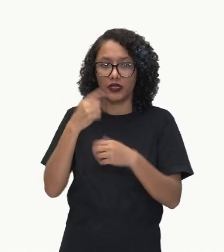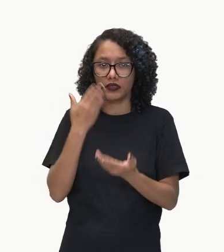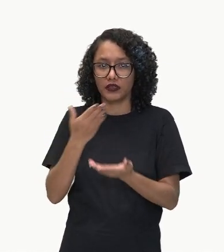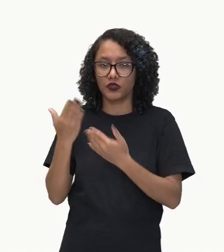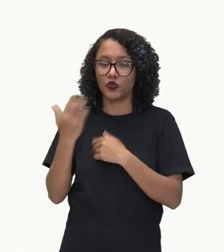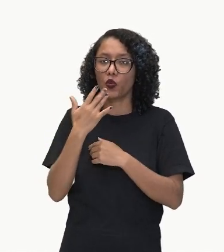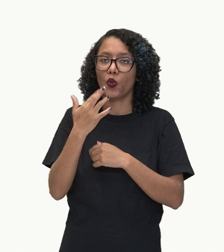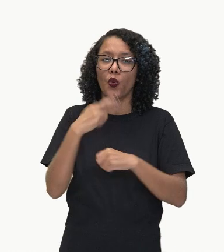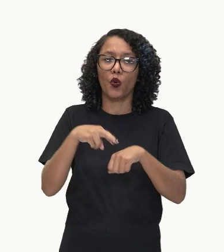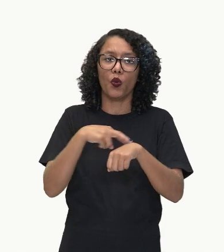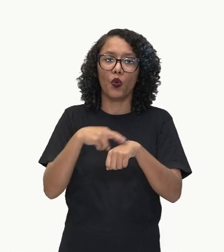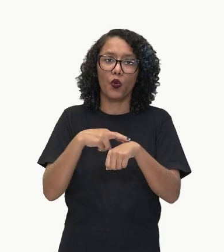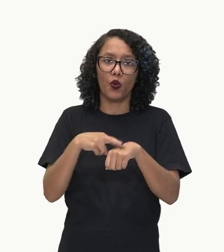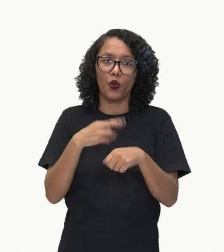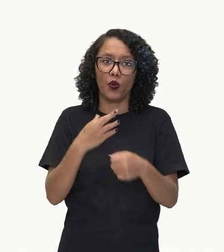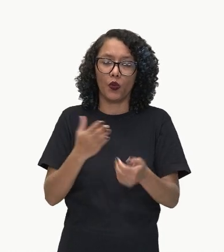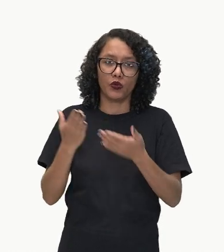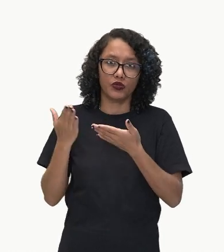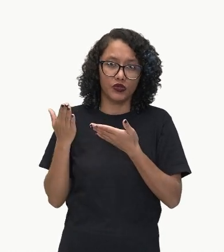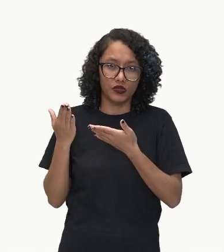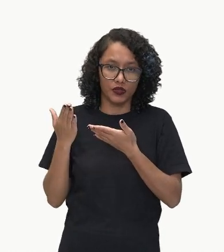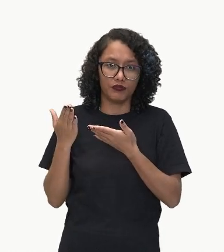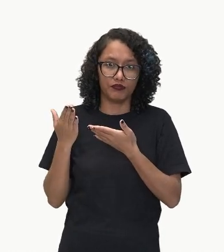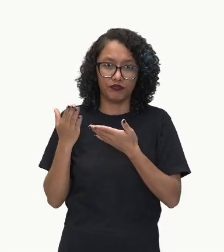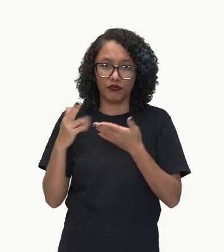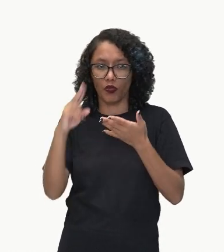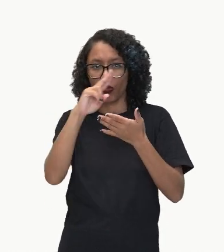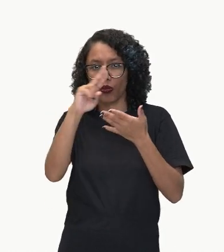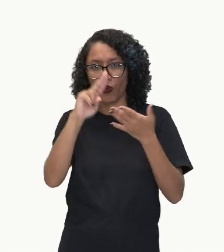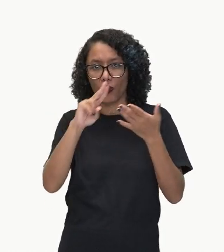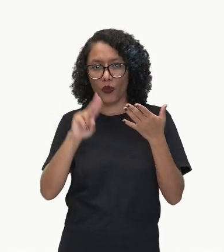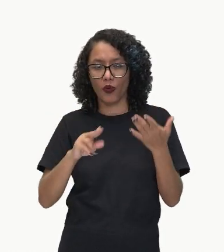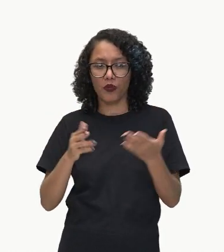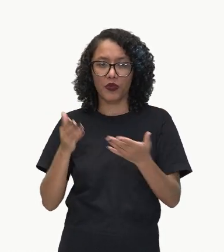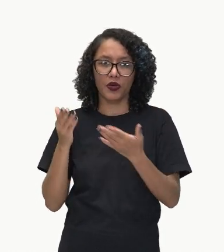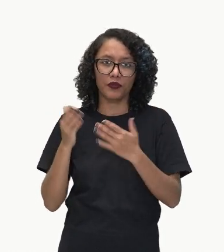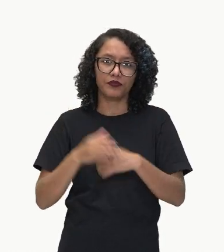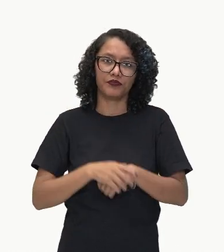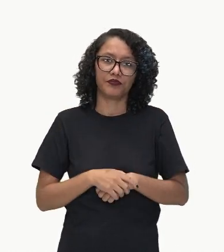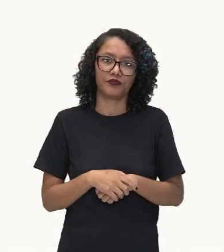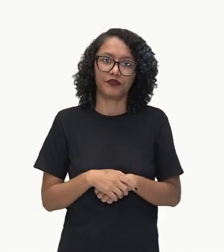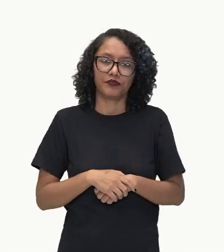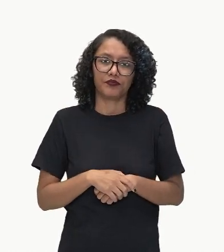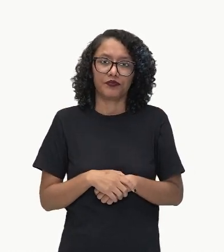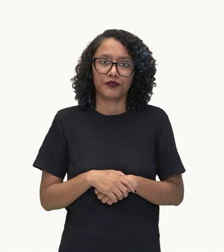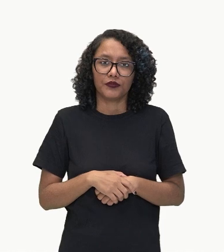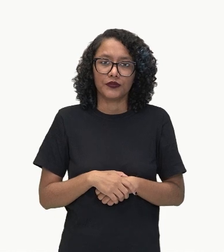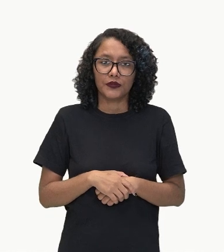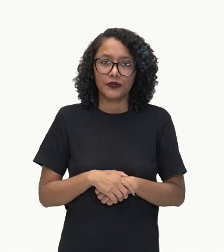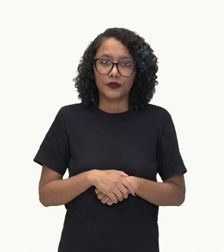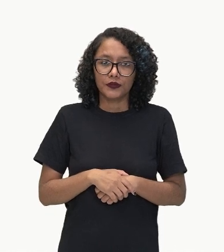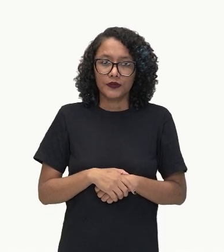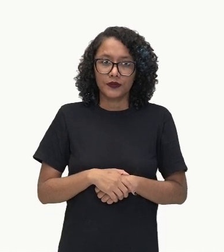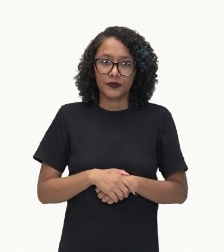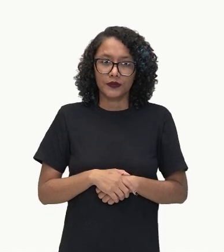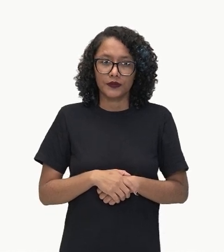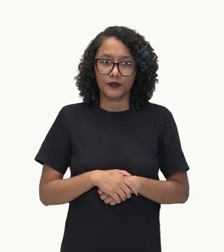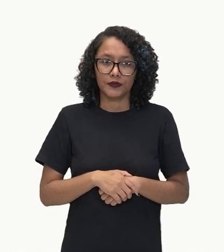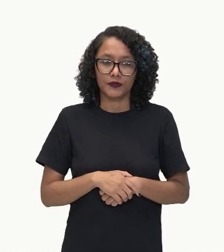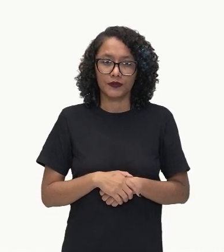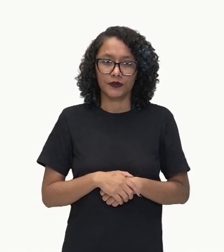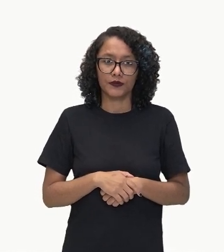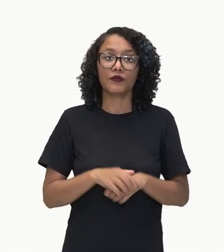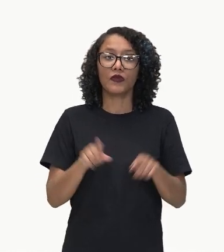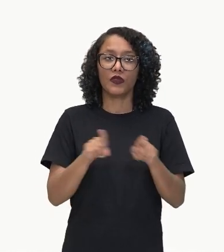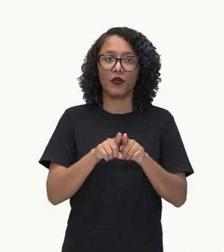Turcomenistão, aqui o Tajiquistão, o Afeganistão e aqui o Quirguistão. Já passamos